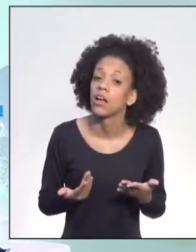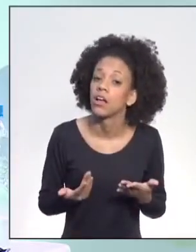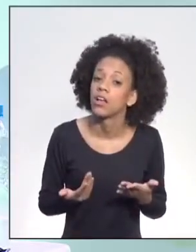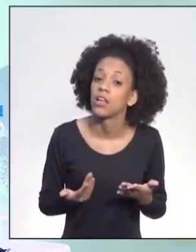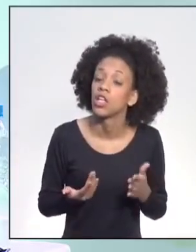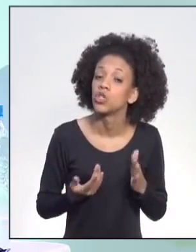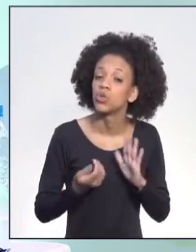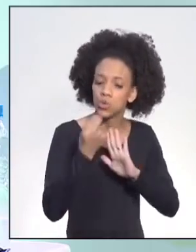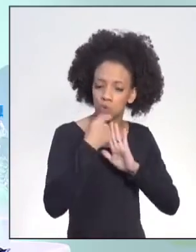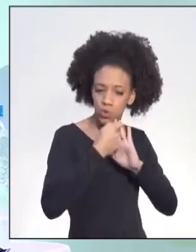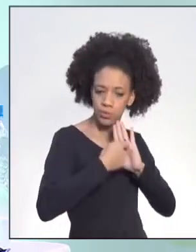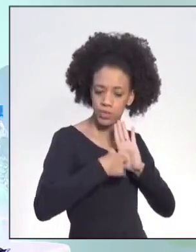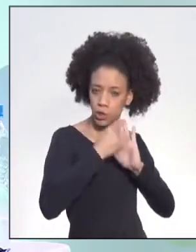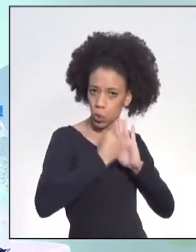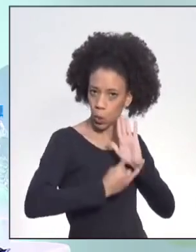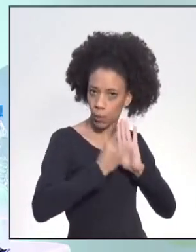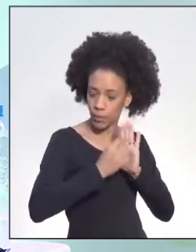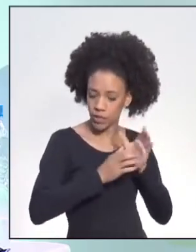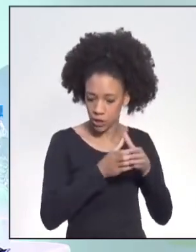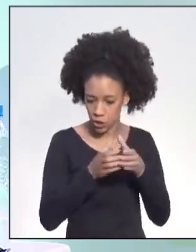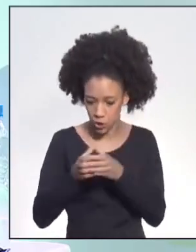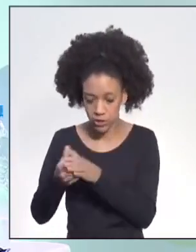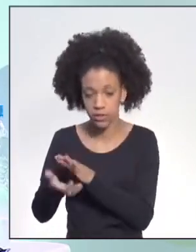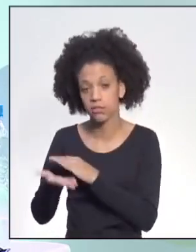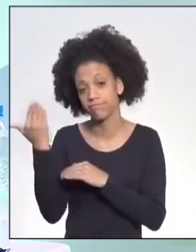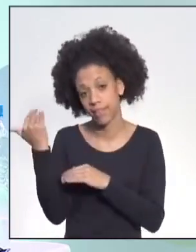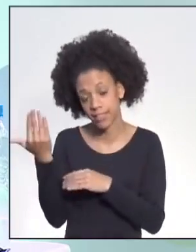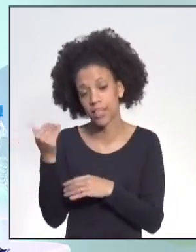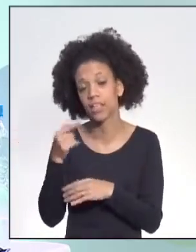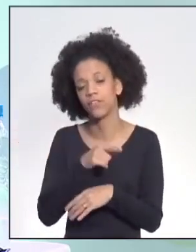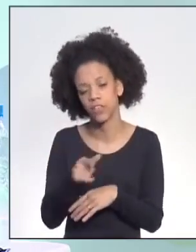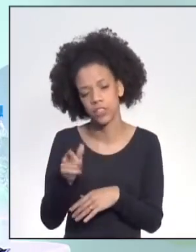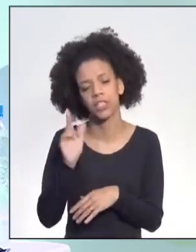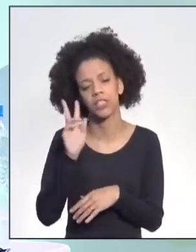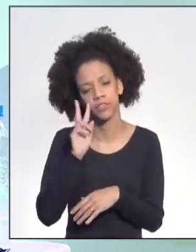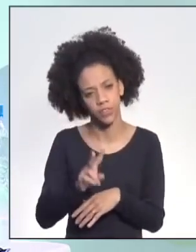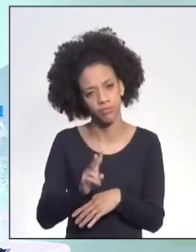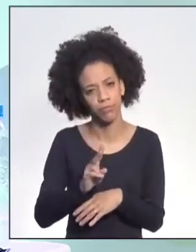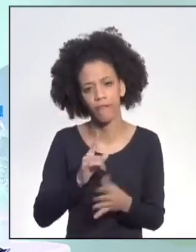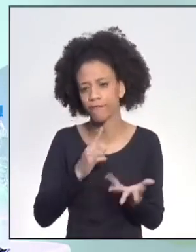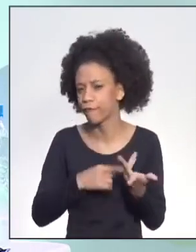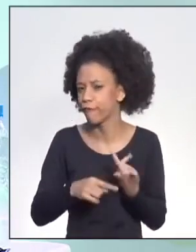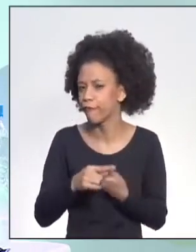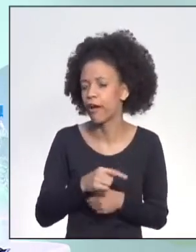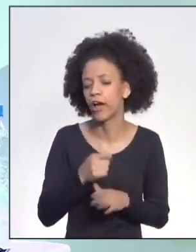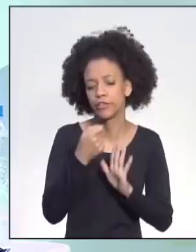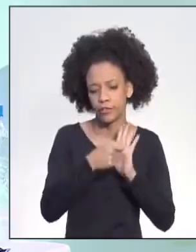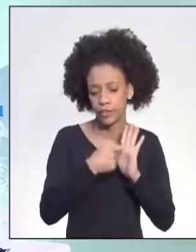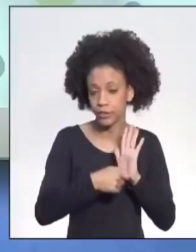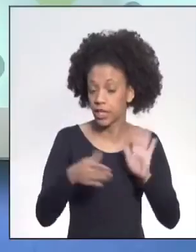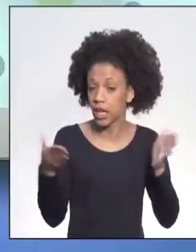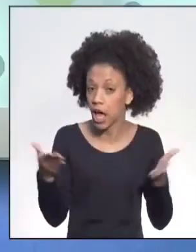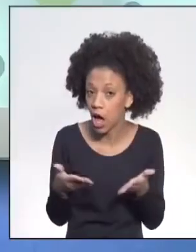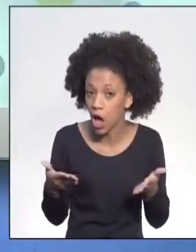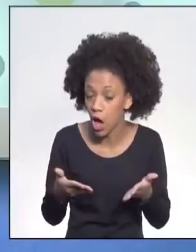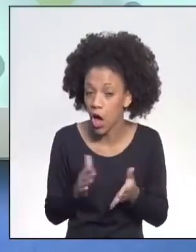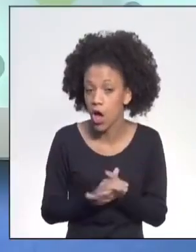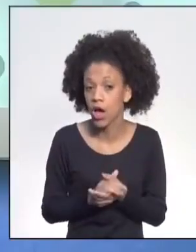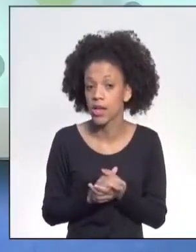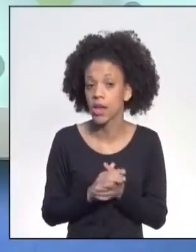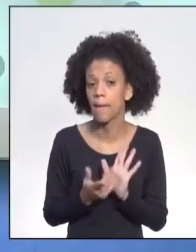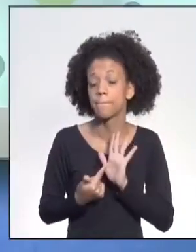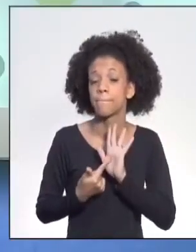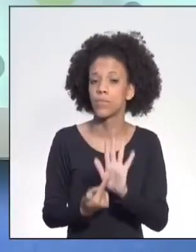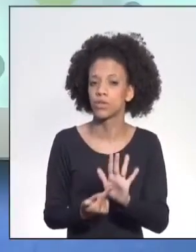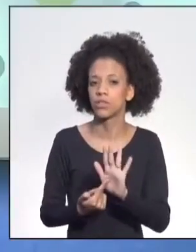os registros das sociedades antigas. Vocês viram que existiram várias formas de registros. E agora eu vou passar para